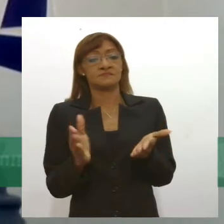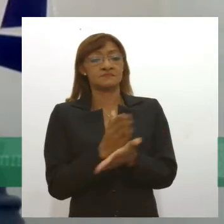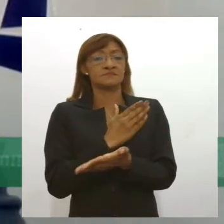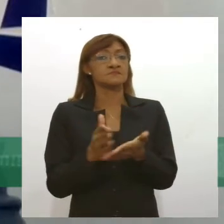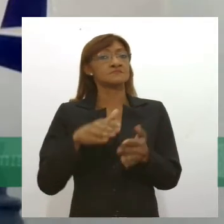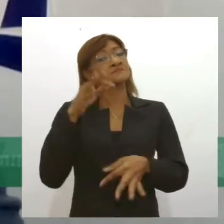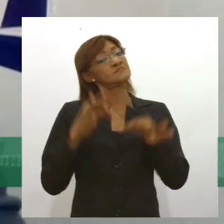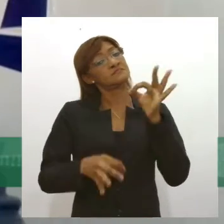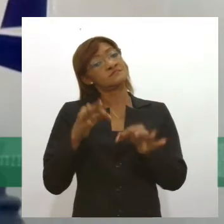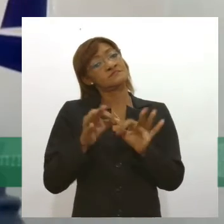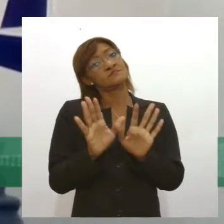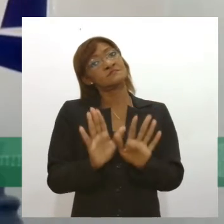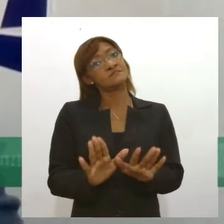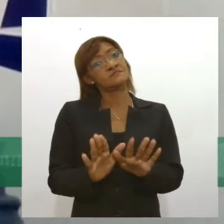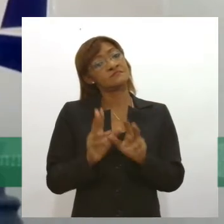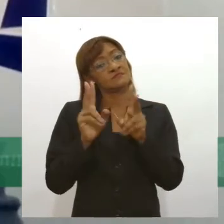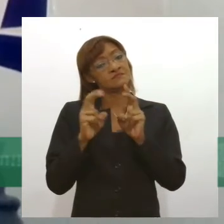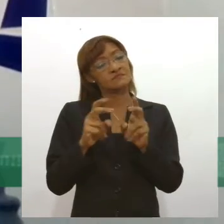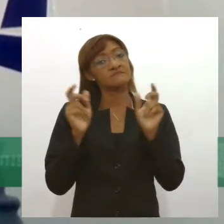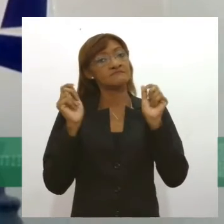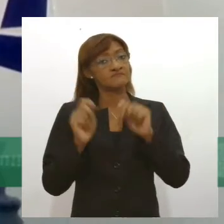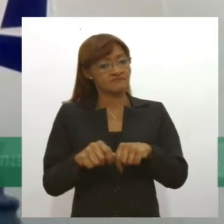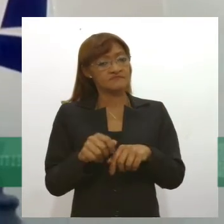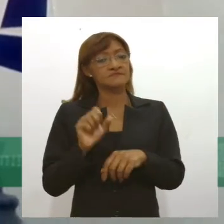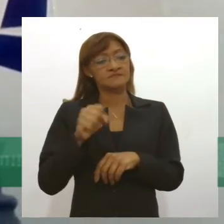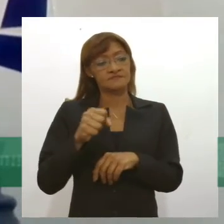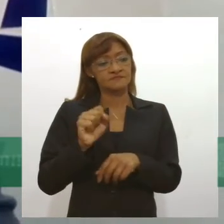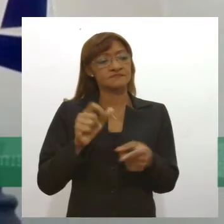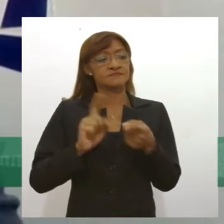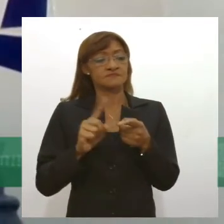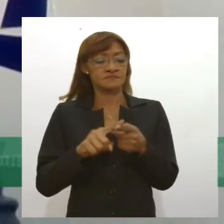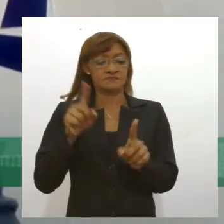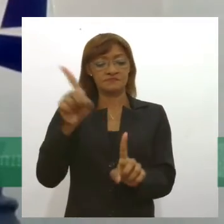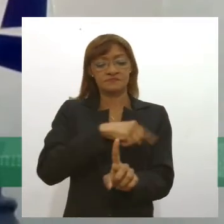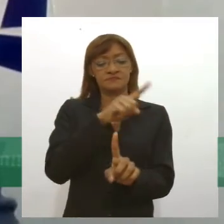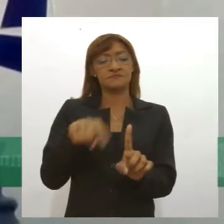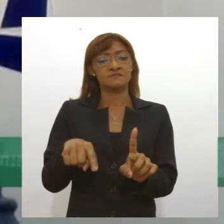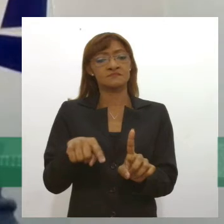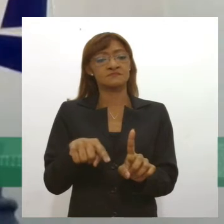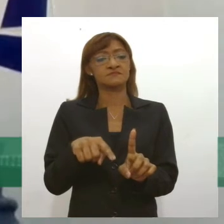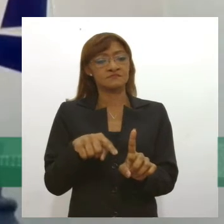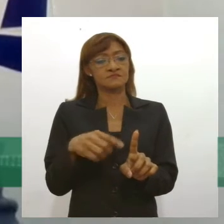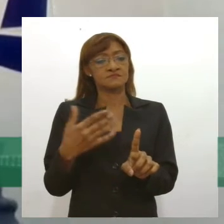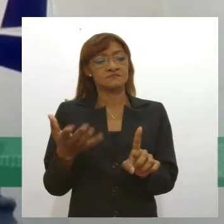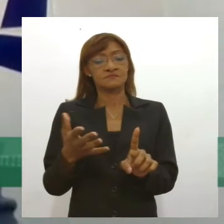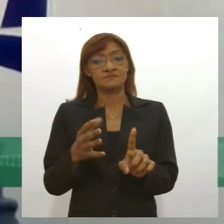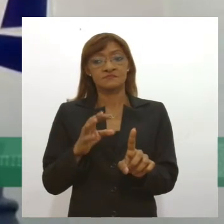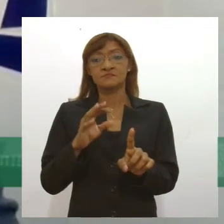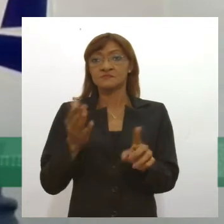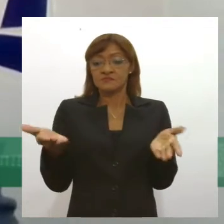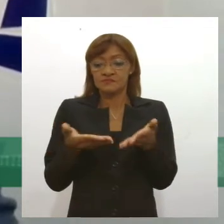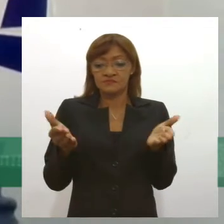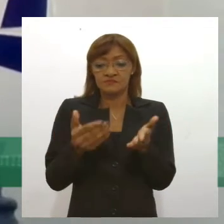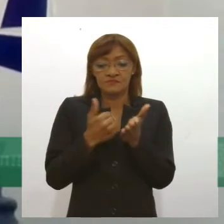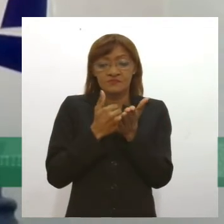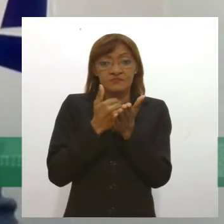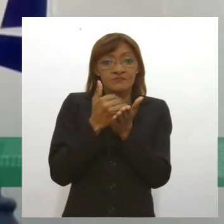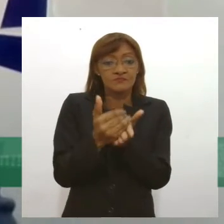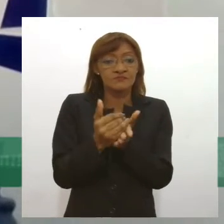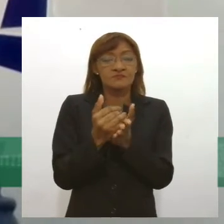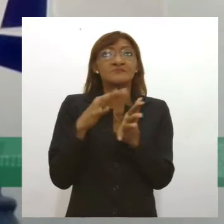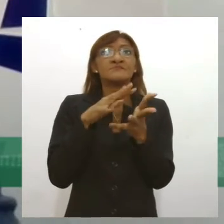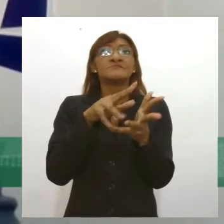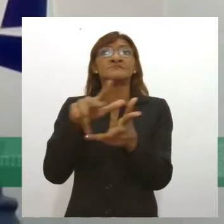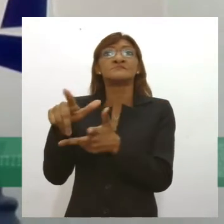julgar isso pode virar uma jurisprudência e isso também anular, vamos dizer, esse instrumento que é praticado no mundo